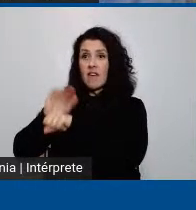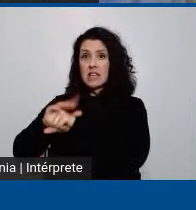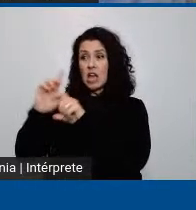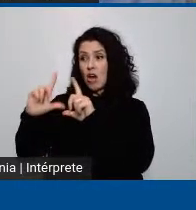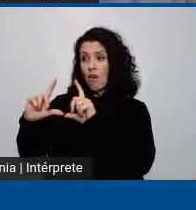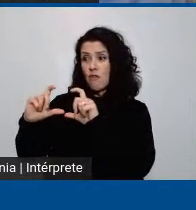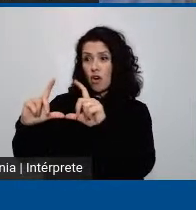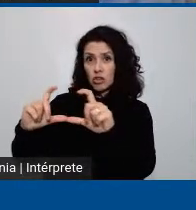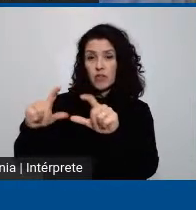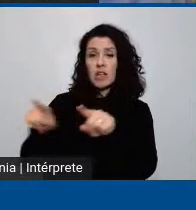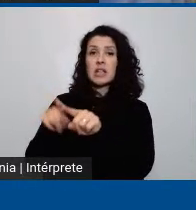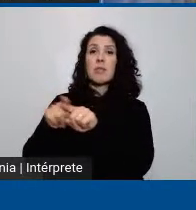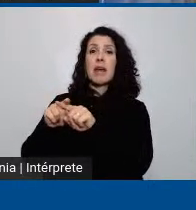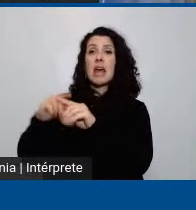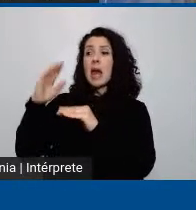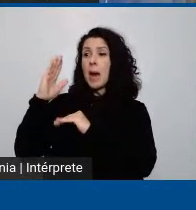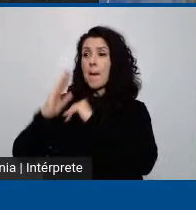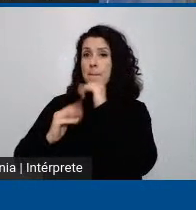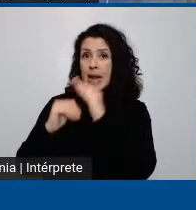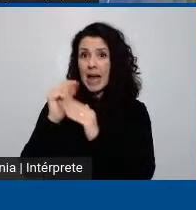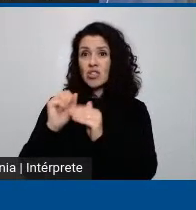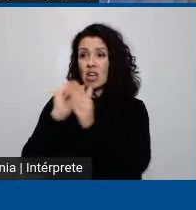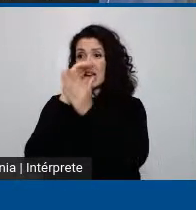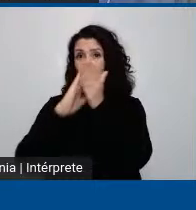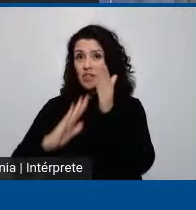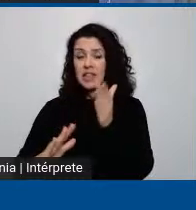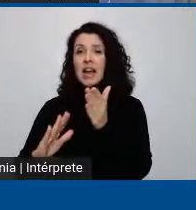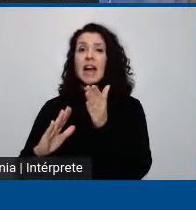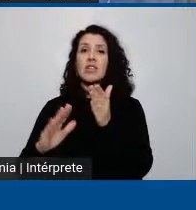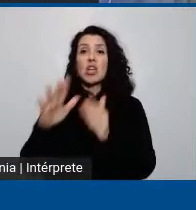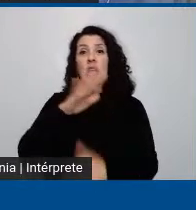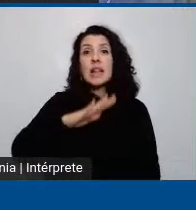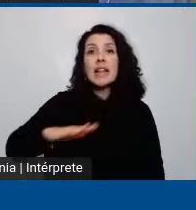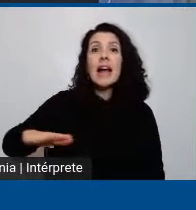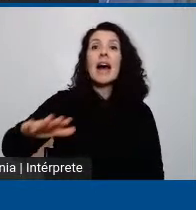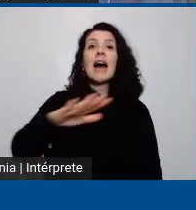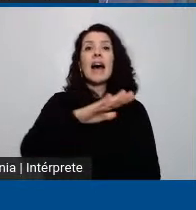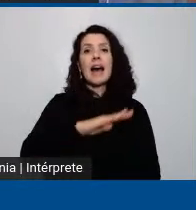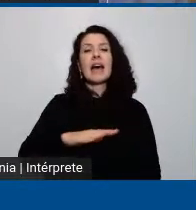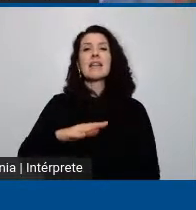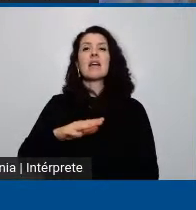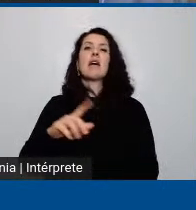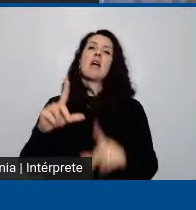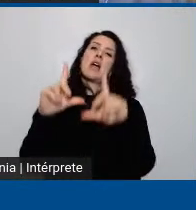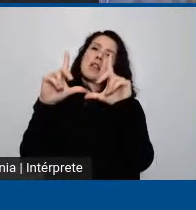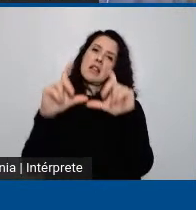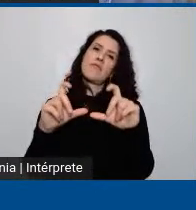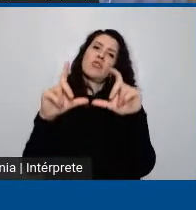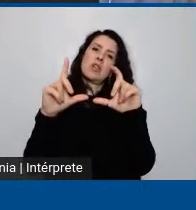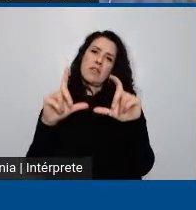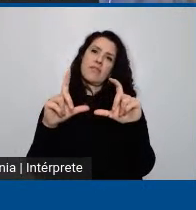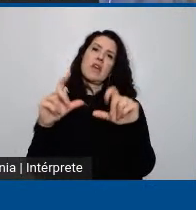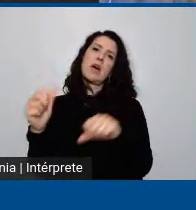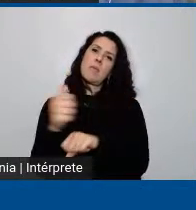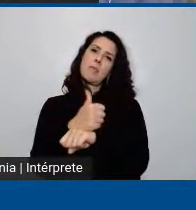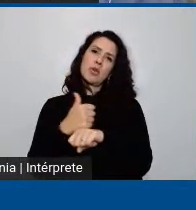sua atividade também no campo da fotografia, no campo